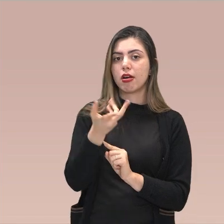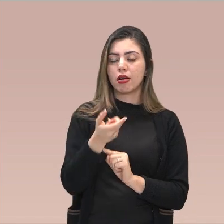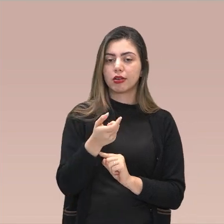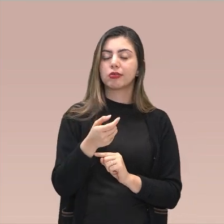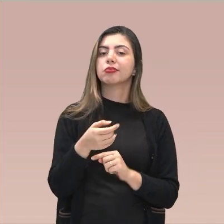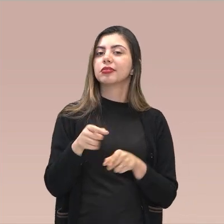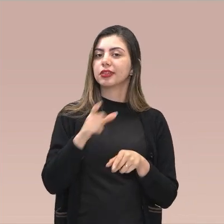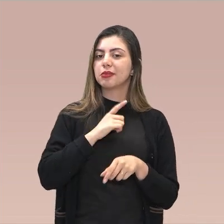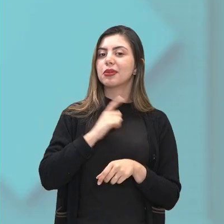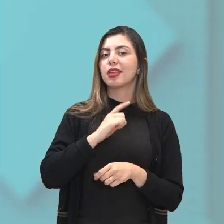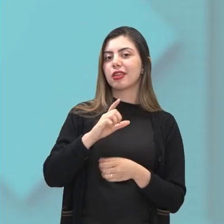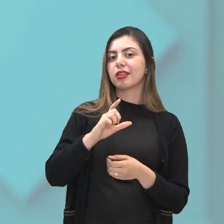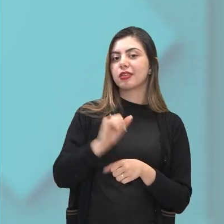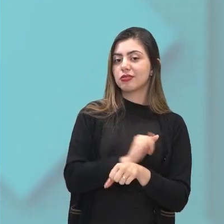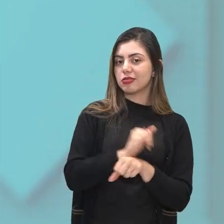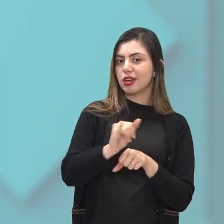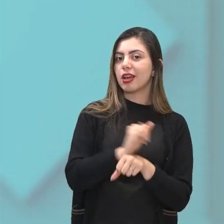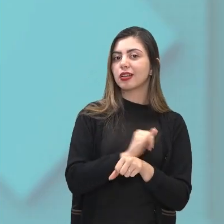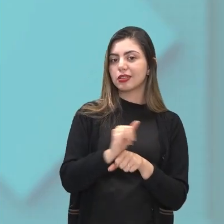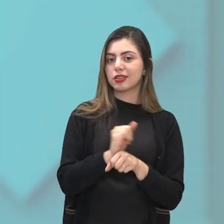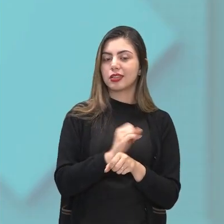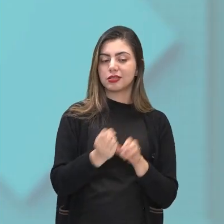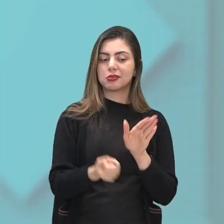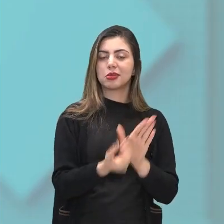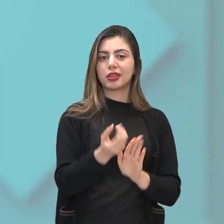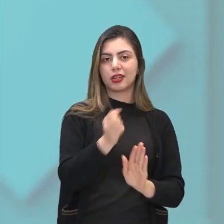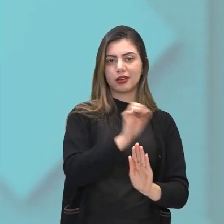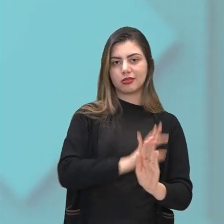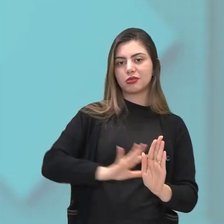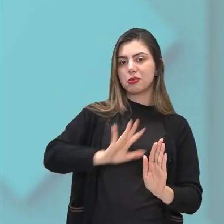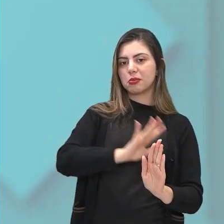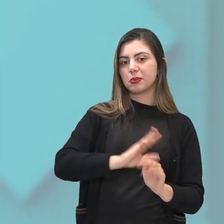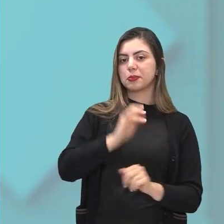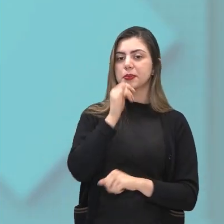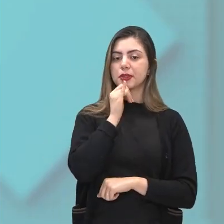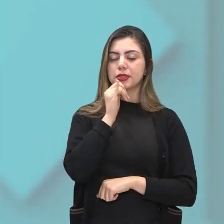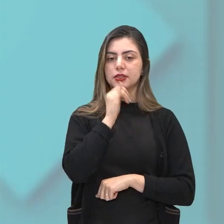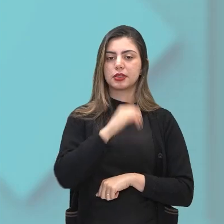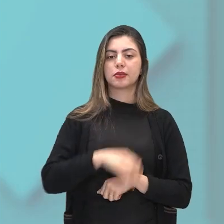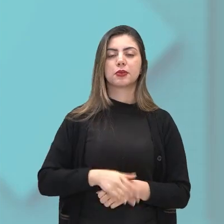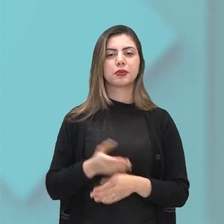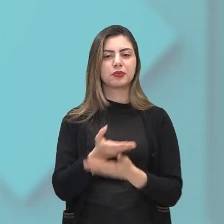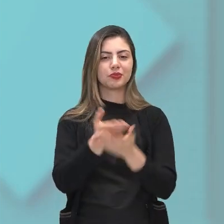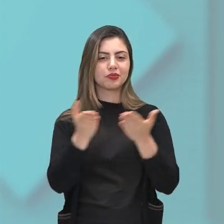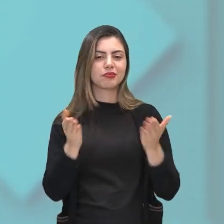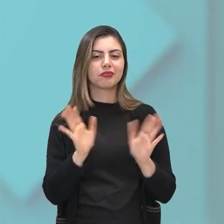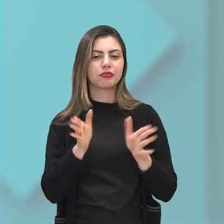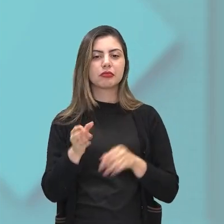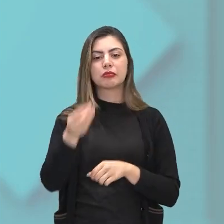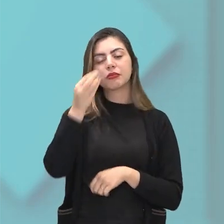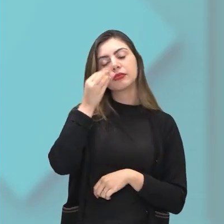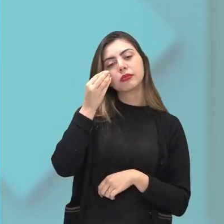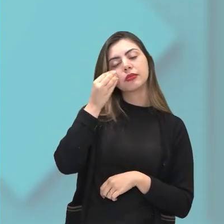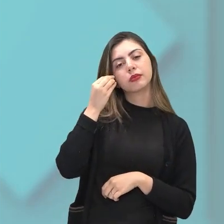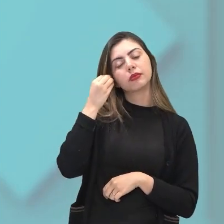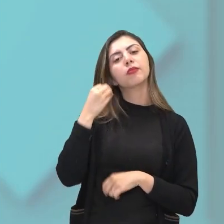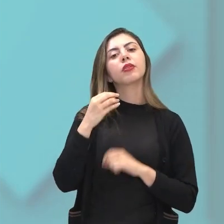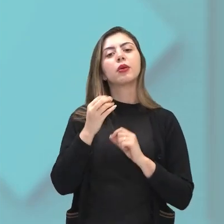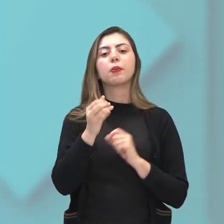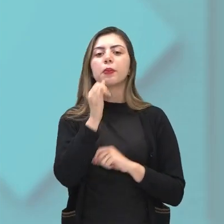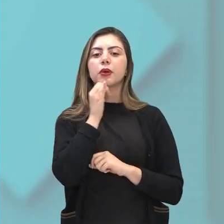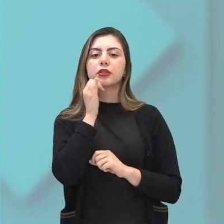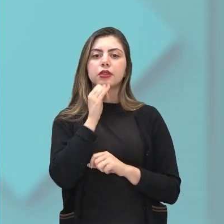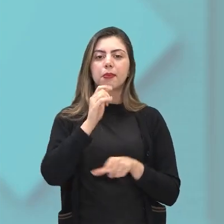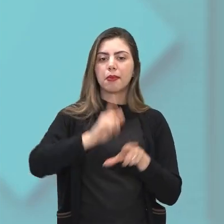as técnicas para o próprio sombreado. Por exemplo, você já experimentou fazer aquelas